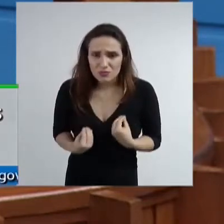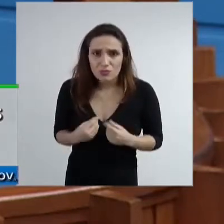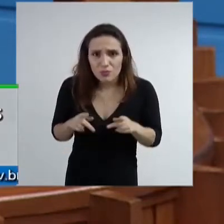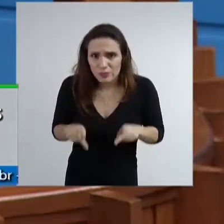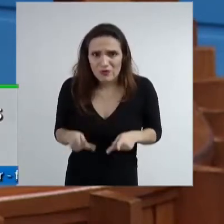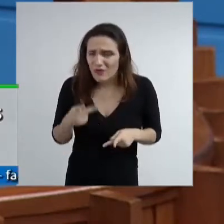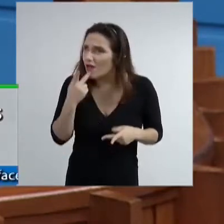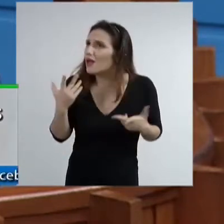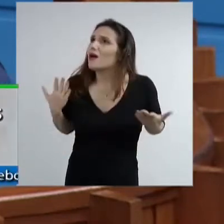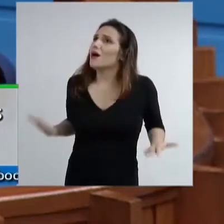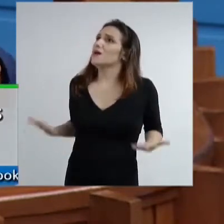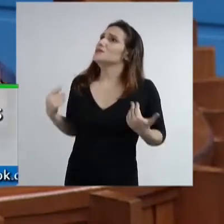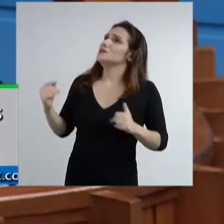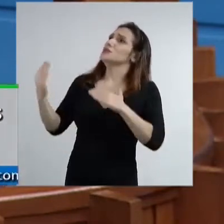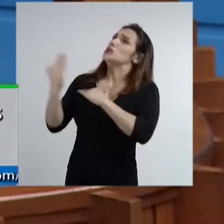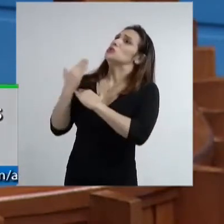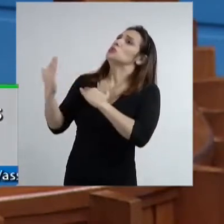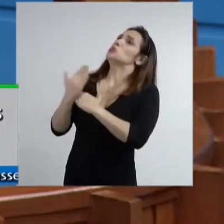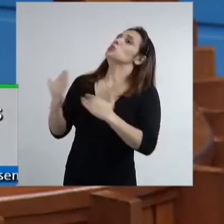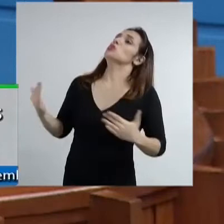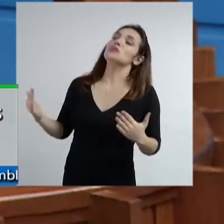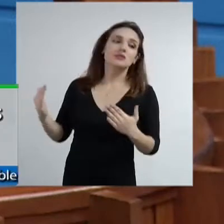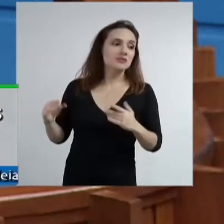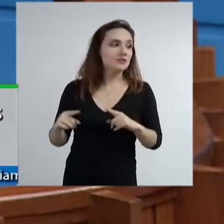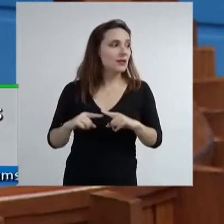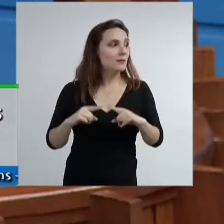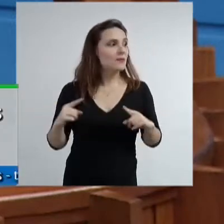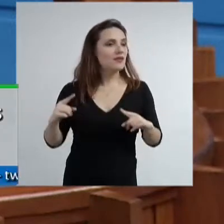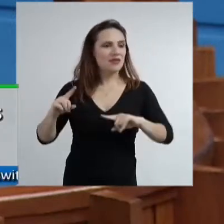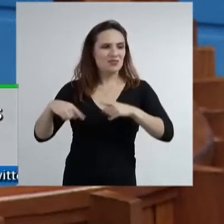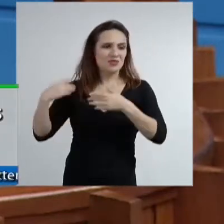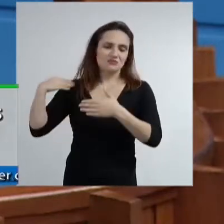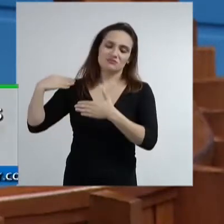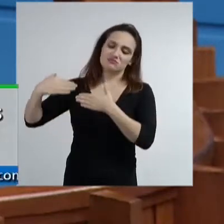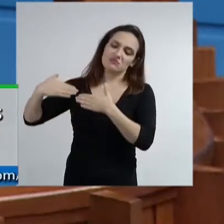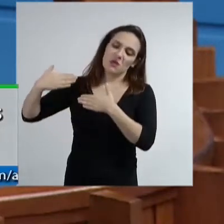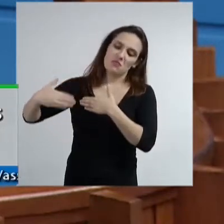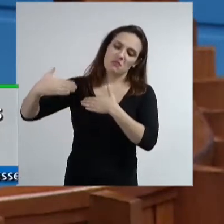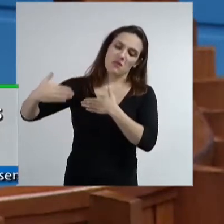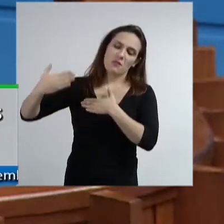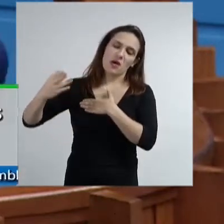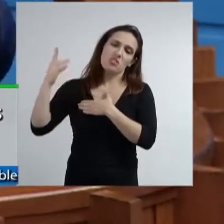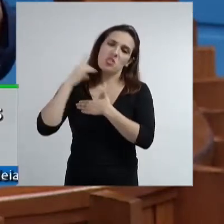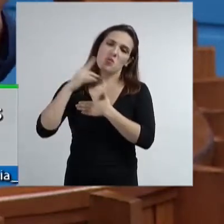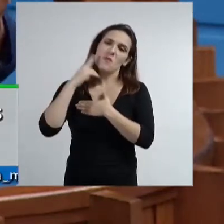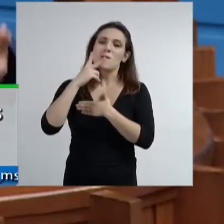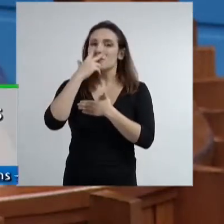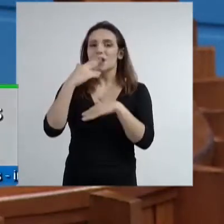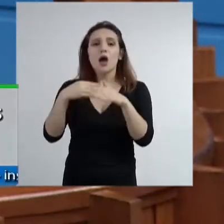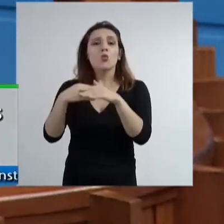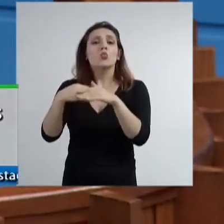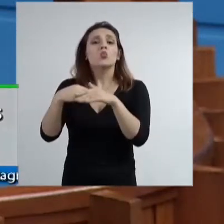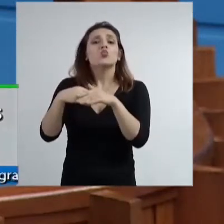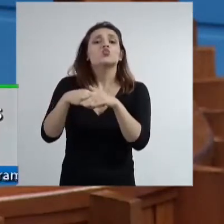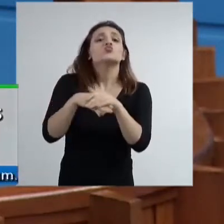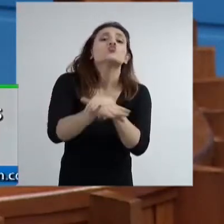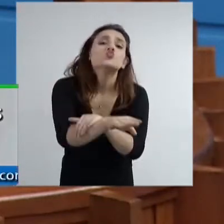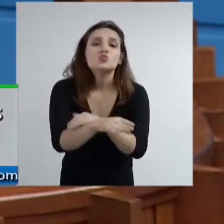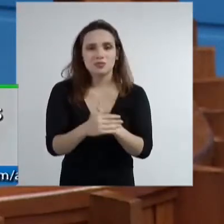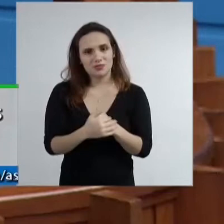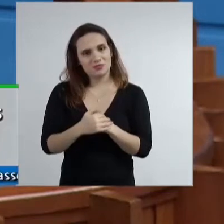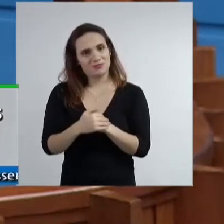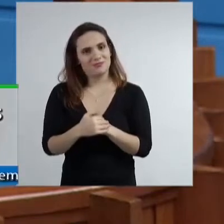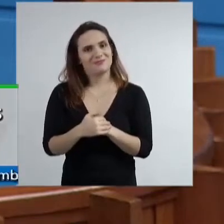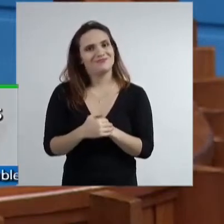público, mas que com o passar do tempo, outras tragédias vêm, outros fatos tristes que sobrepõem